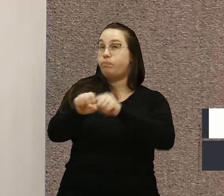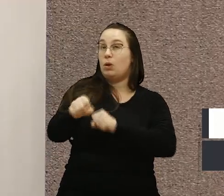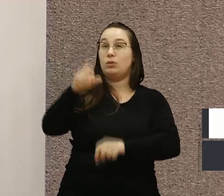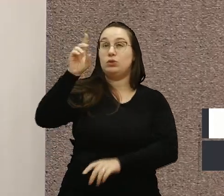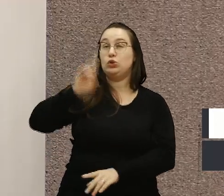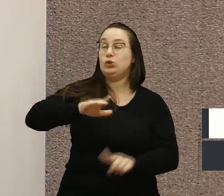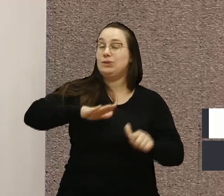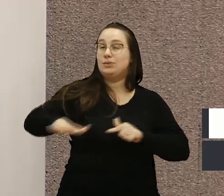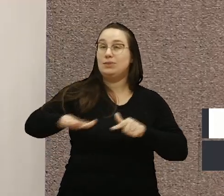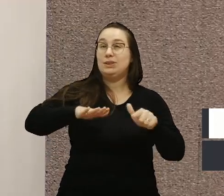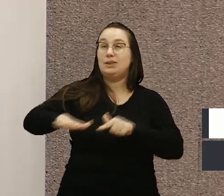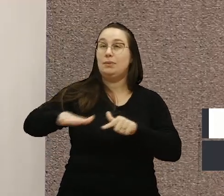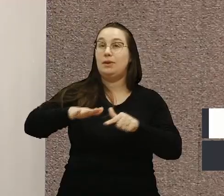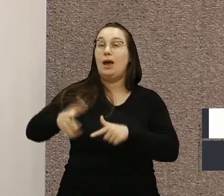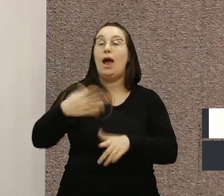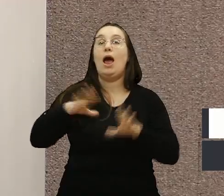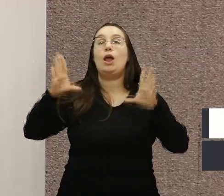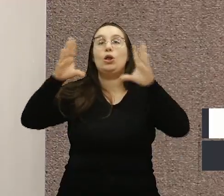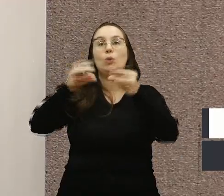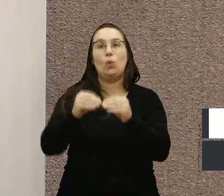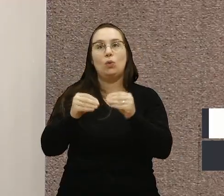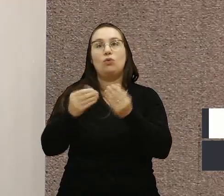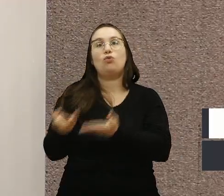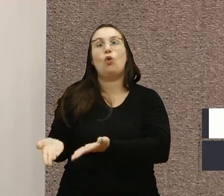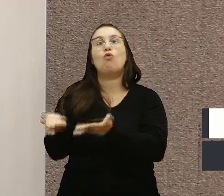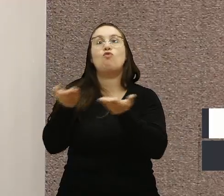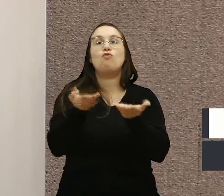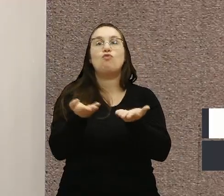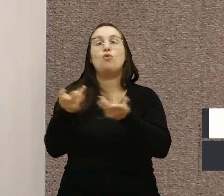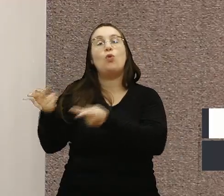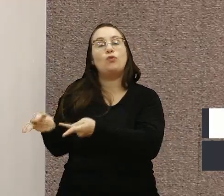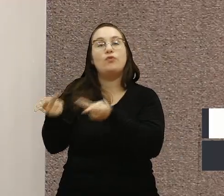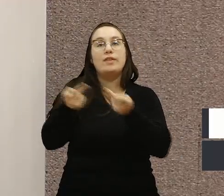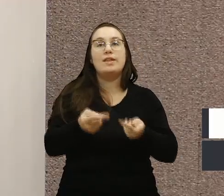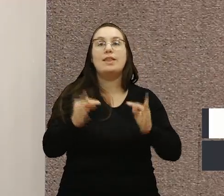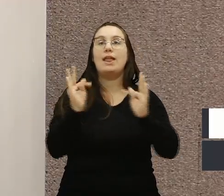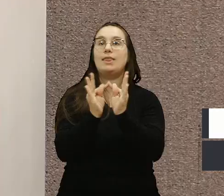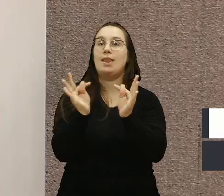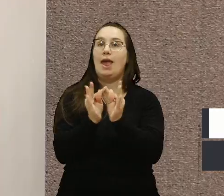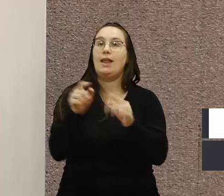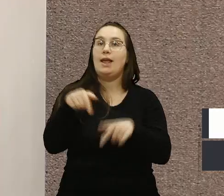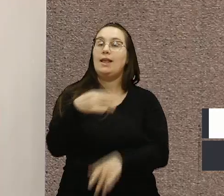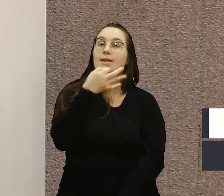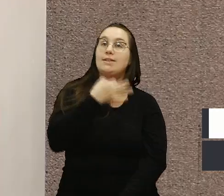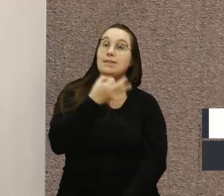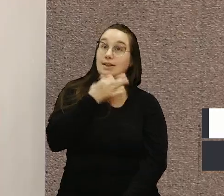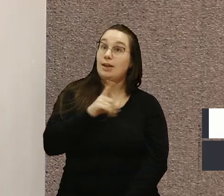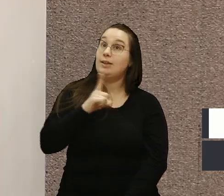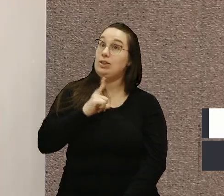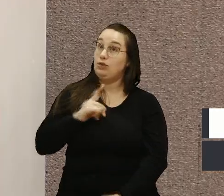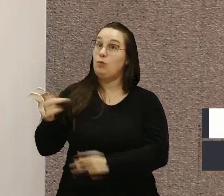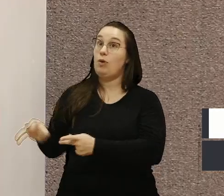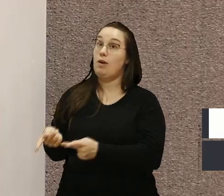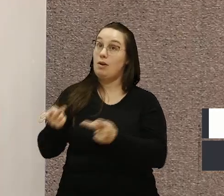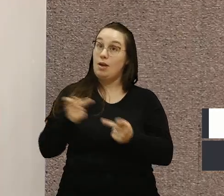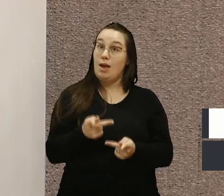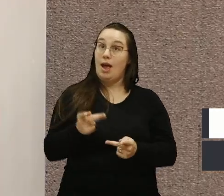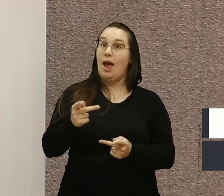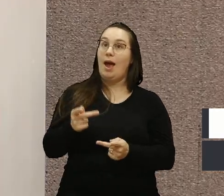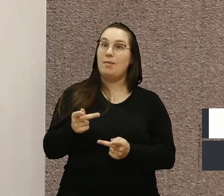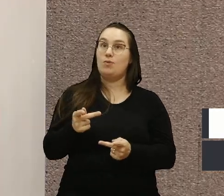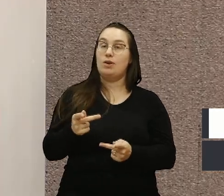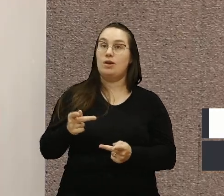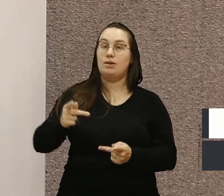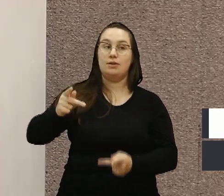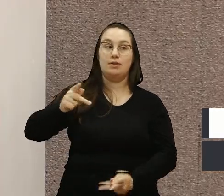todas as semanas, à noite, inclusive com visitas técnicas externas a Caxias do Sul. Tivemos uma visita também à Amazônia, eu não pude